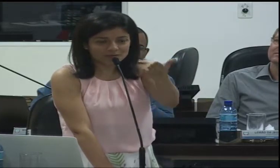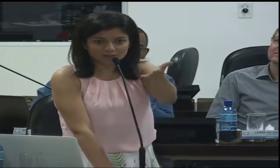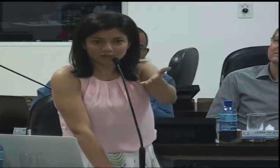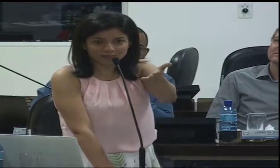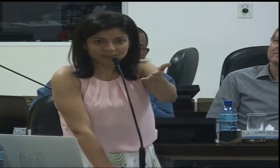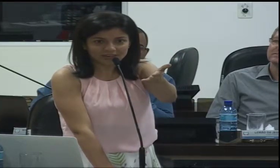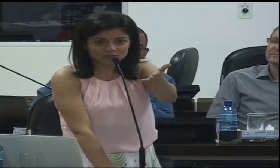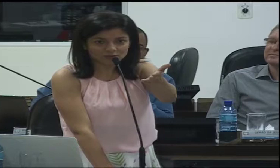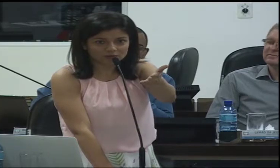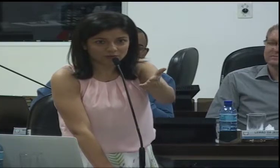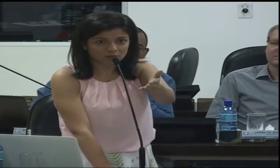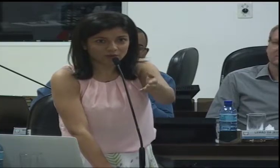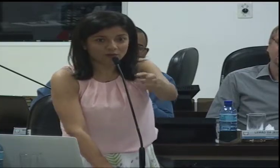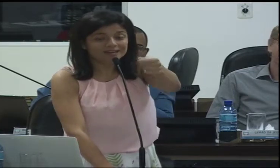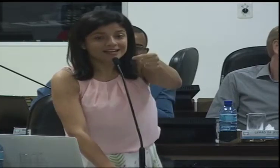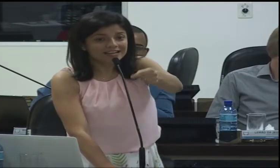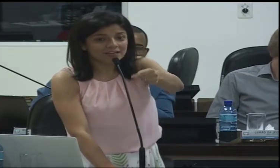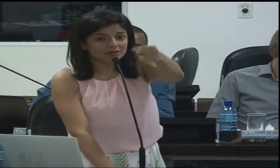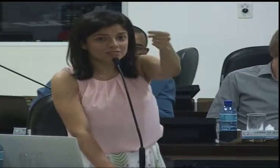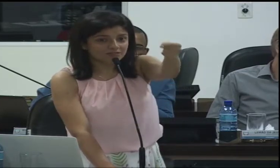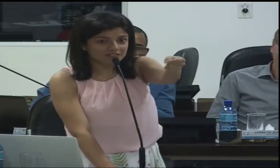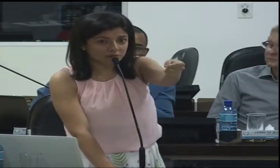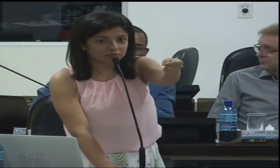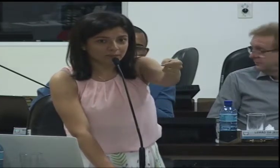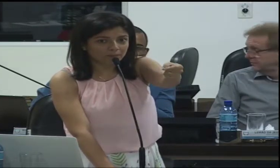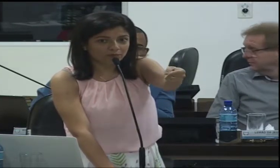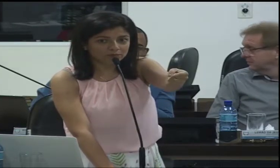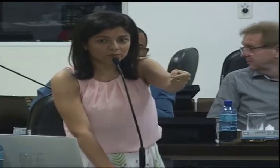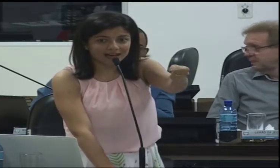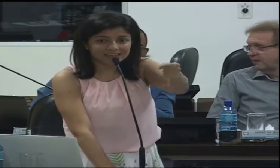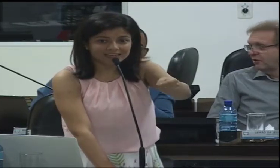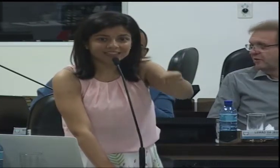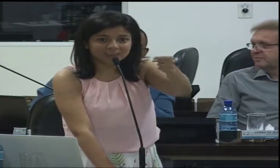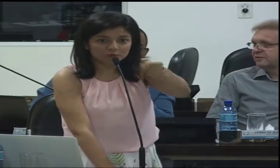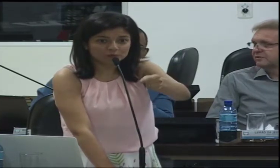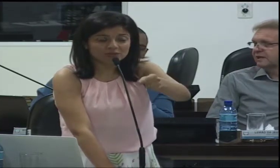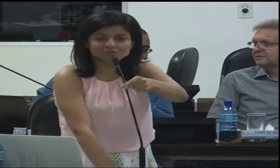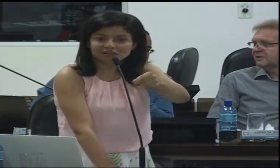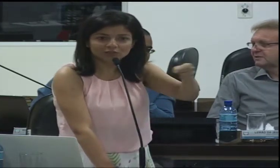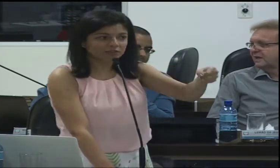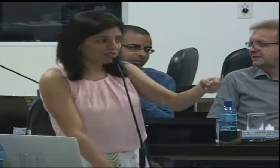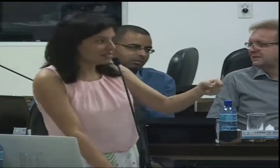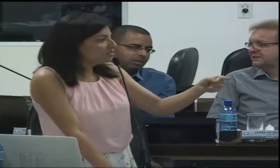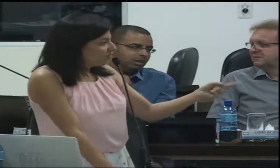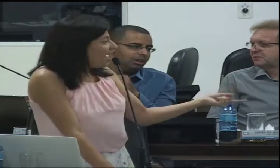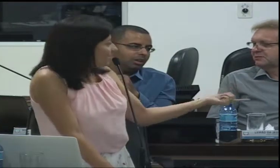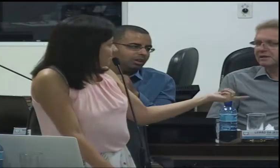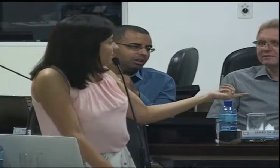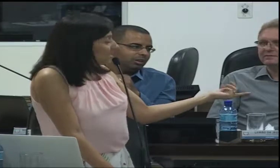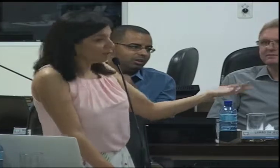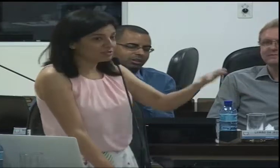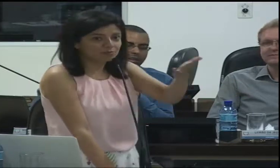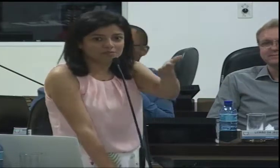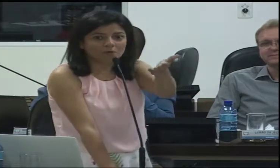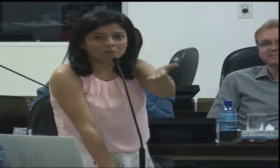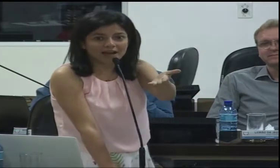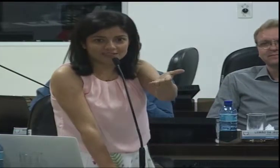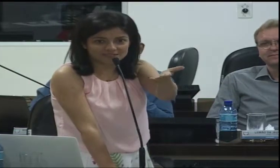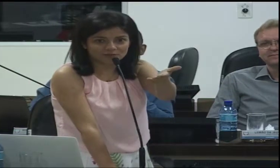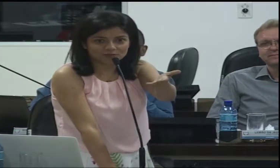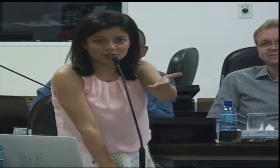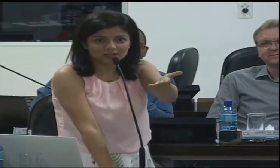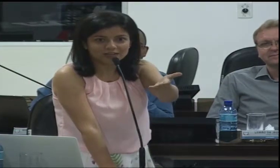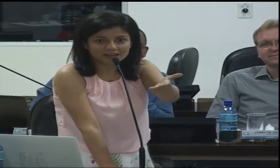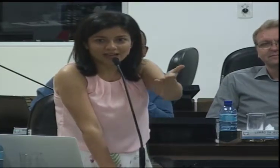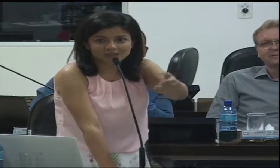Então, isso foi fantástico que você colocou, inclusive esse contraponto acerca da corrupção estar em todas as esferas, porque nós temos as